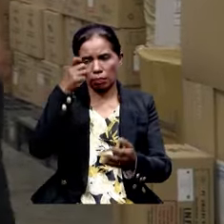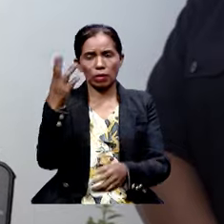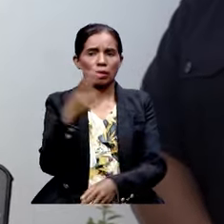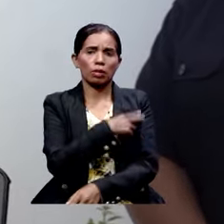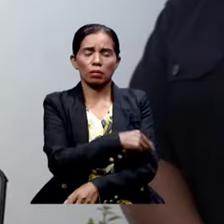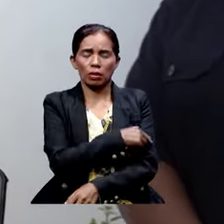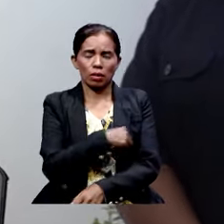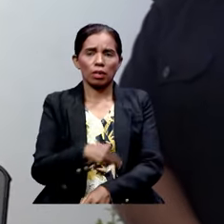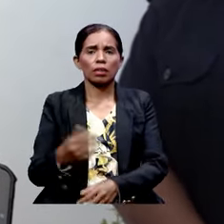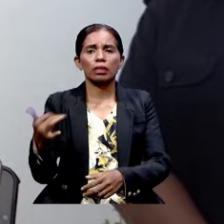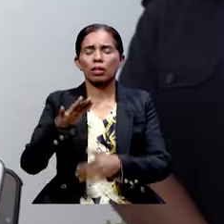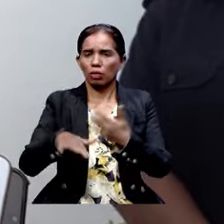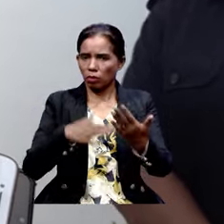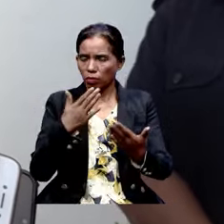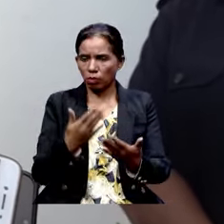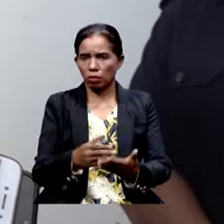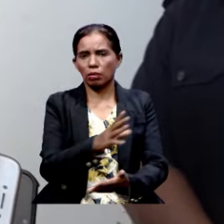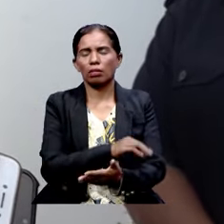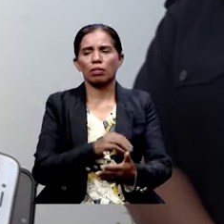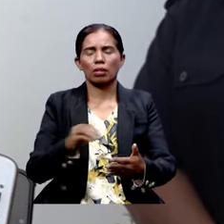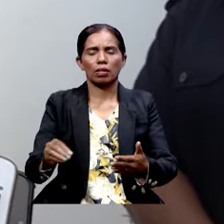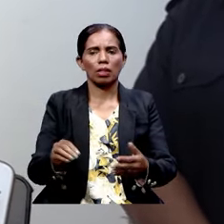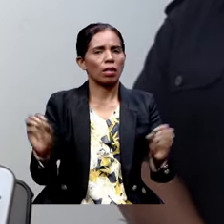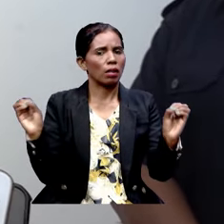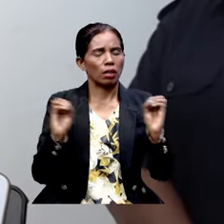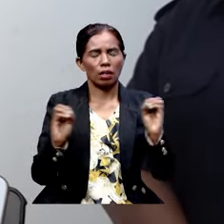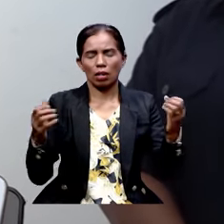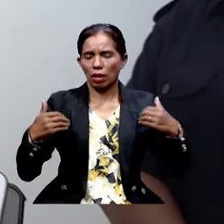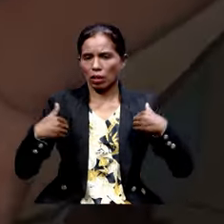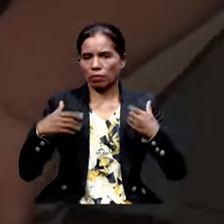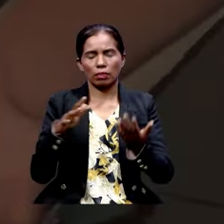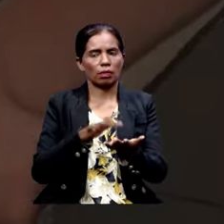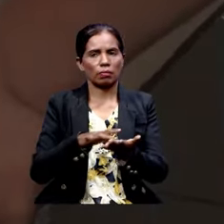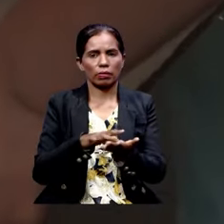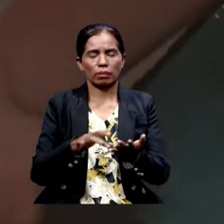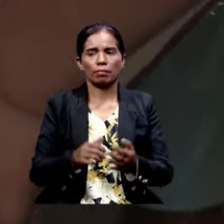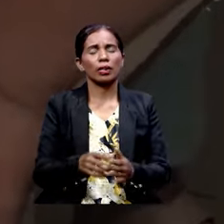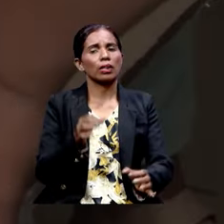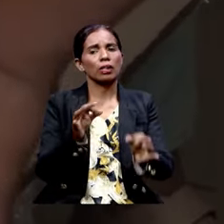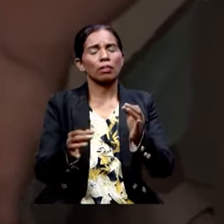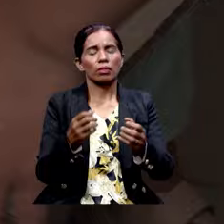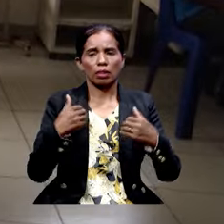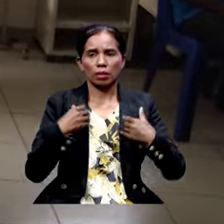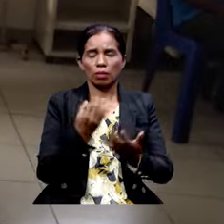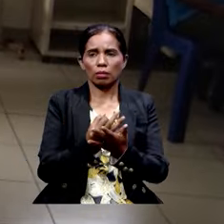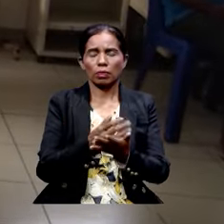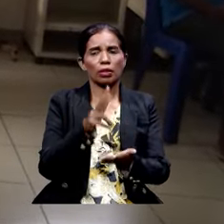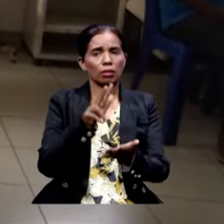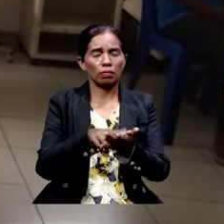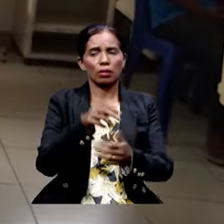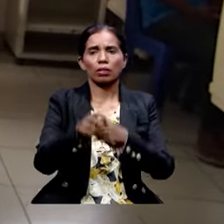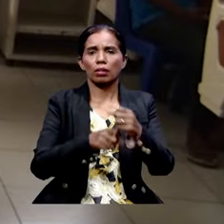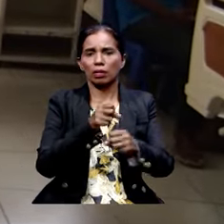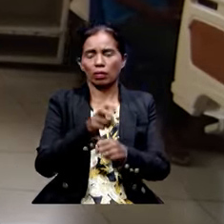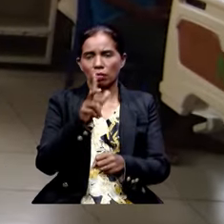centro Saúde no posto Saúde Sira quase ai moruk la iha. Mas que orçamento retificativo tinha um rua